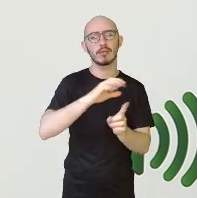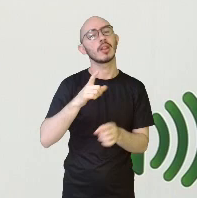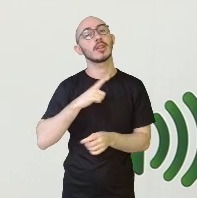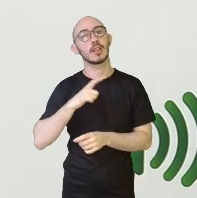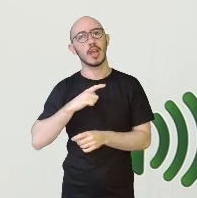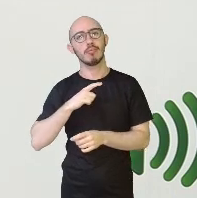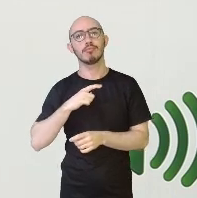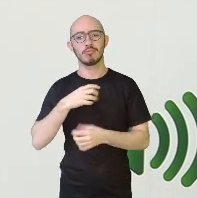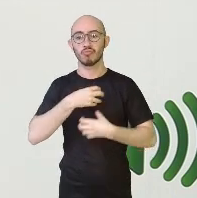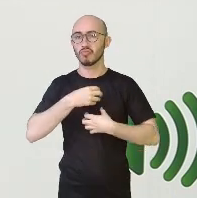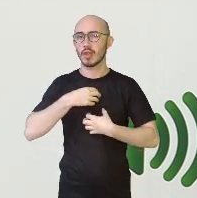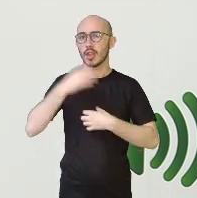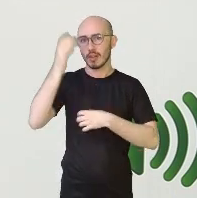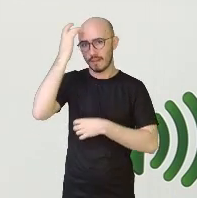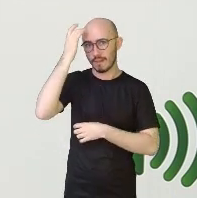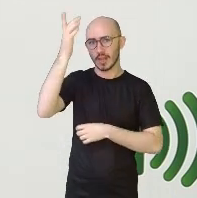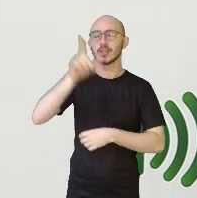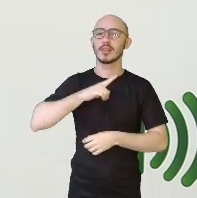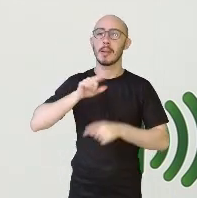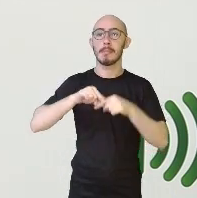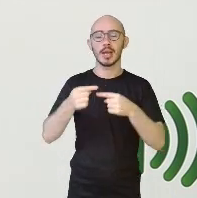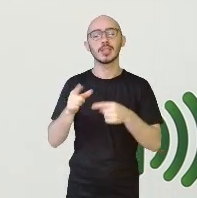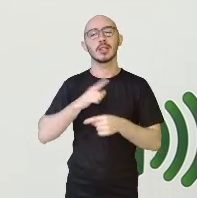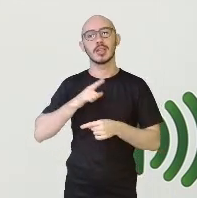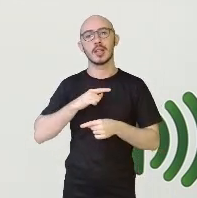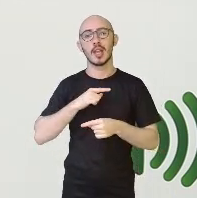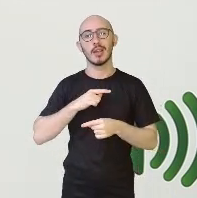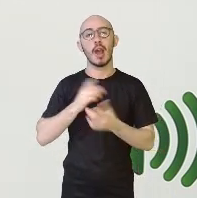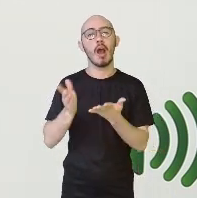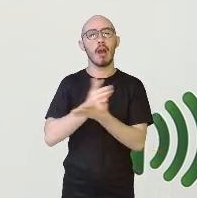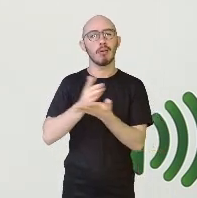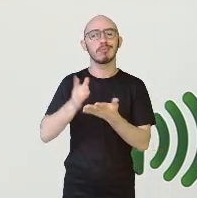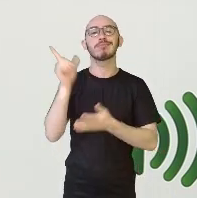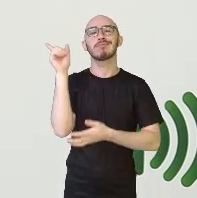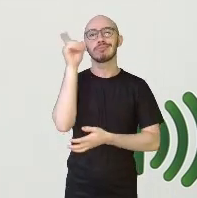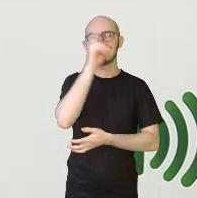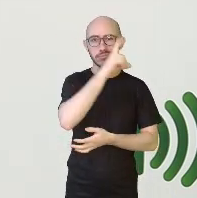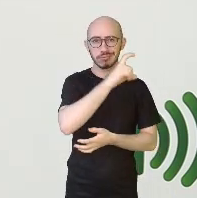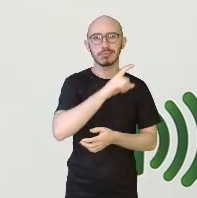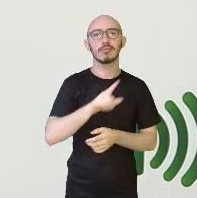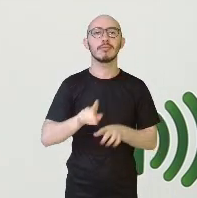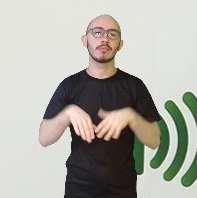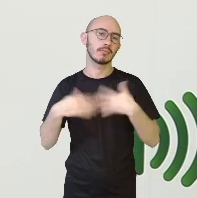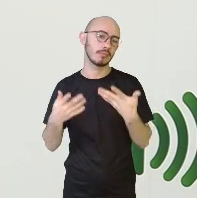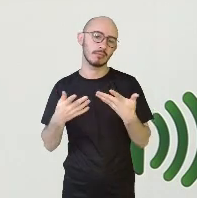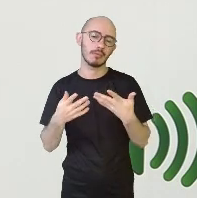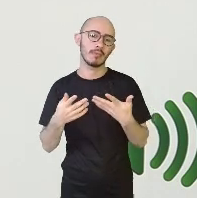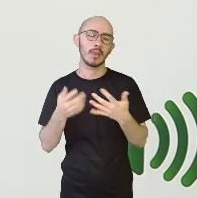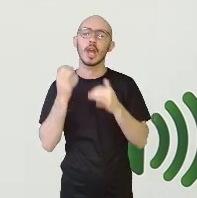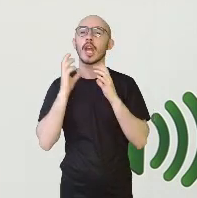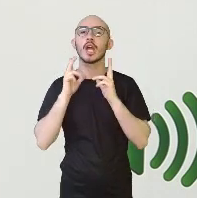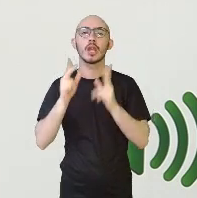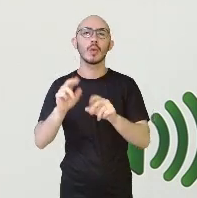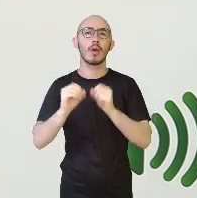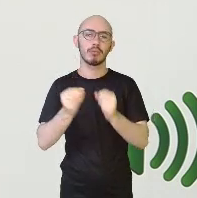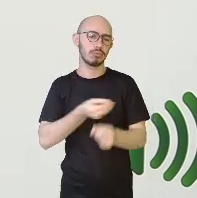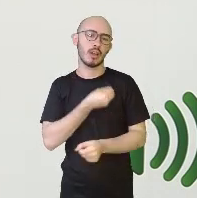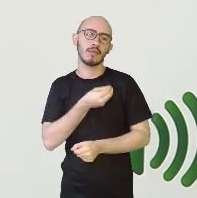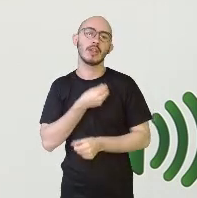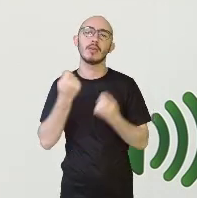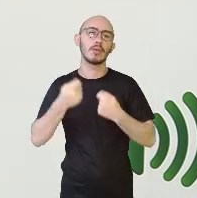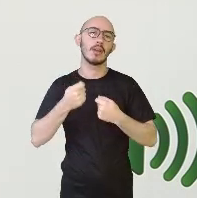mas tem outros que são mais difíceis. Então a gente precisa, como tudo nessa vida a gente precisa